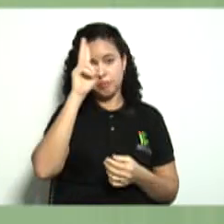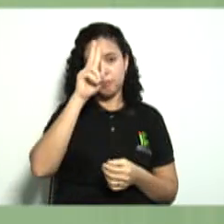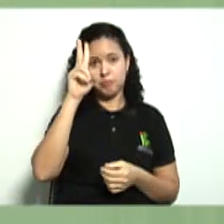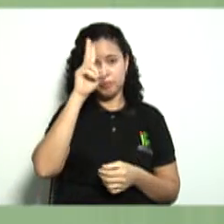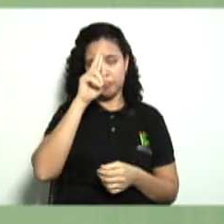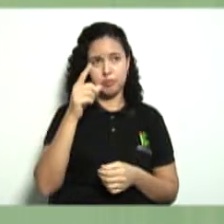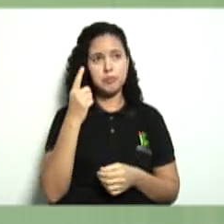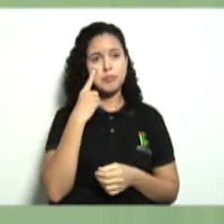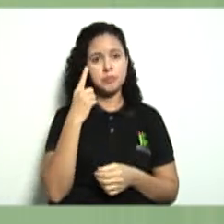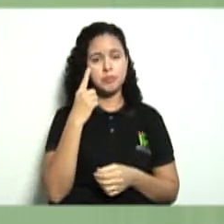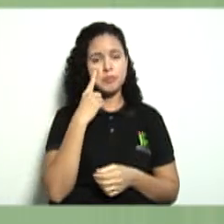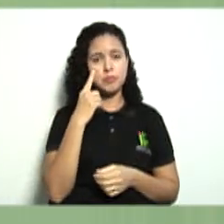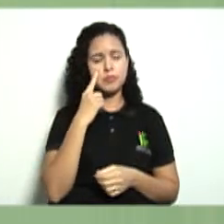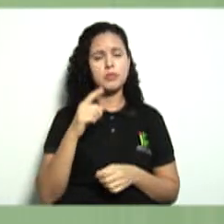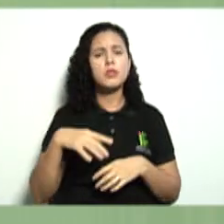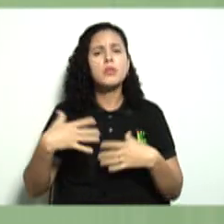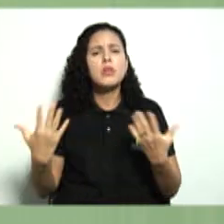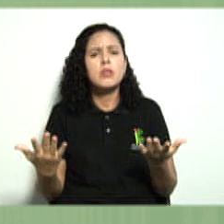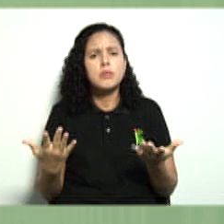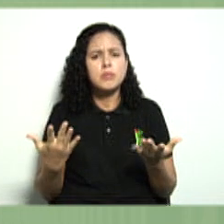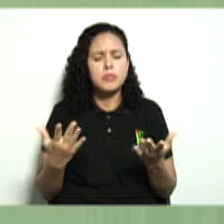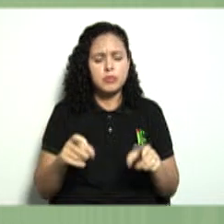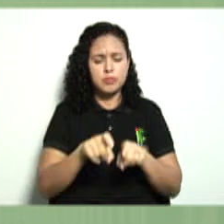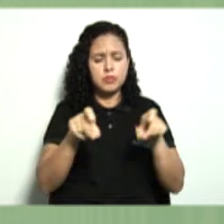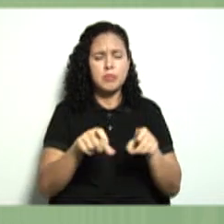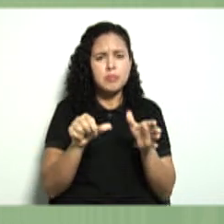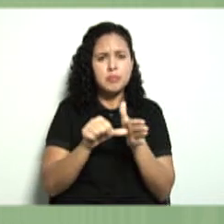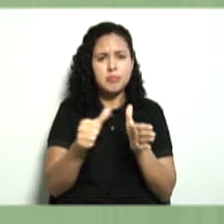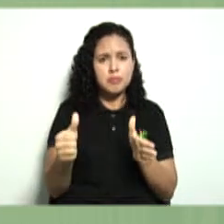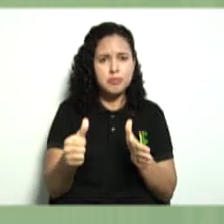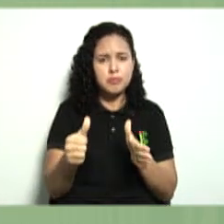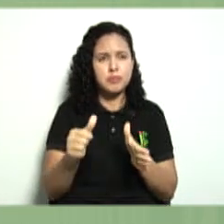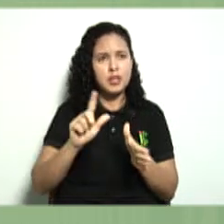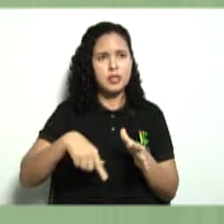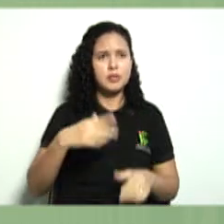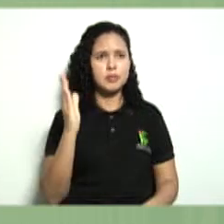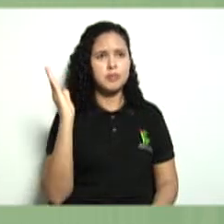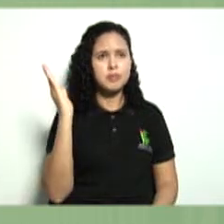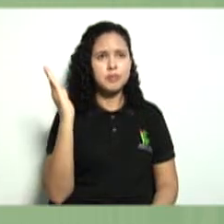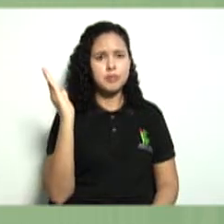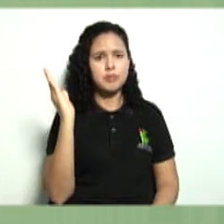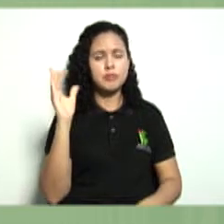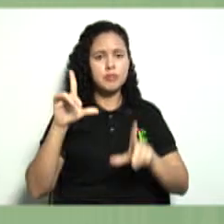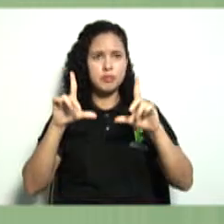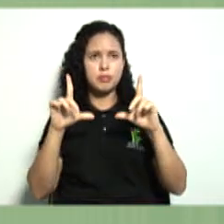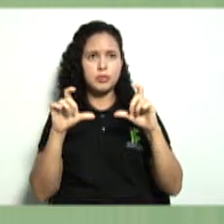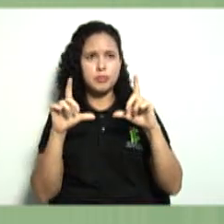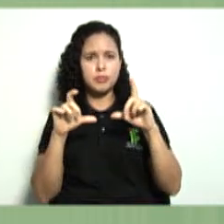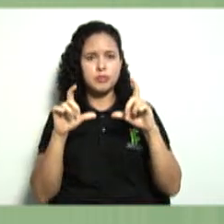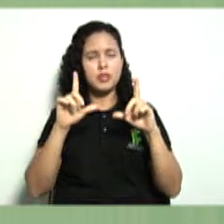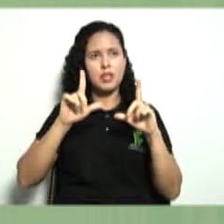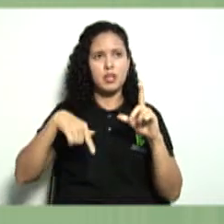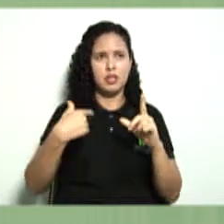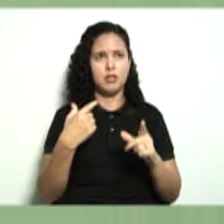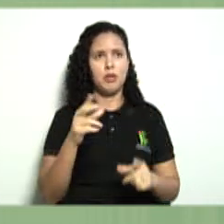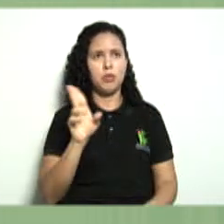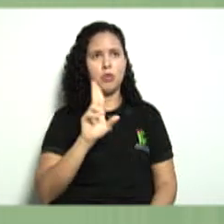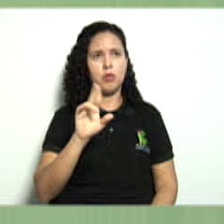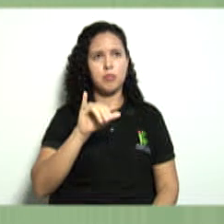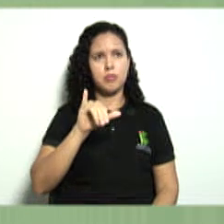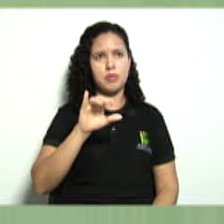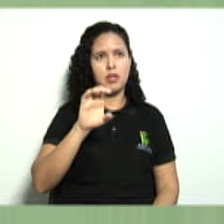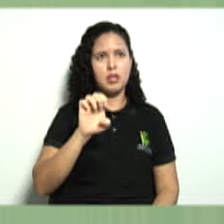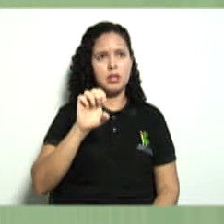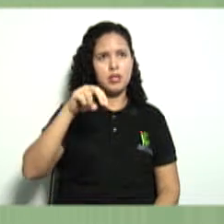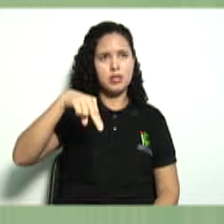o primeiro computador da história? Então, assim, ó, foi esse cara aqui mesmo, ó, o ENIAC, certo? Aqui